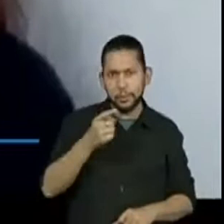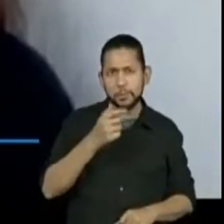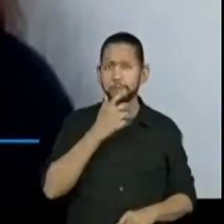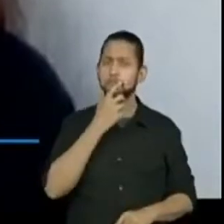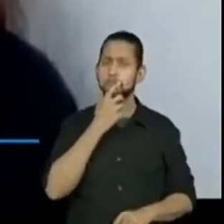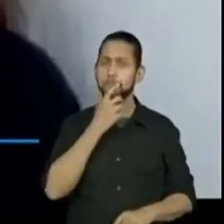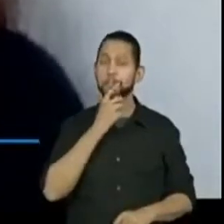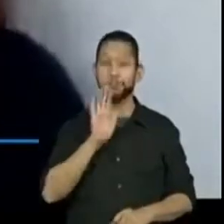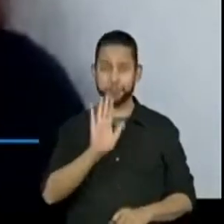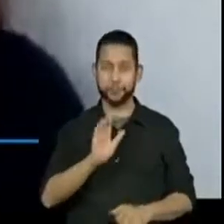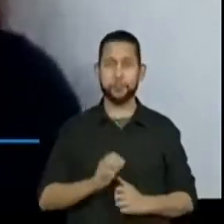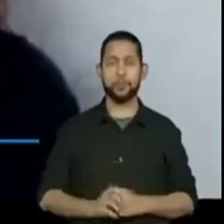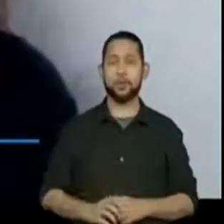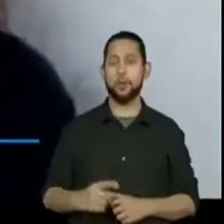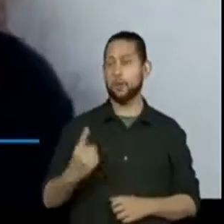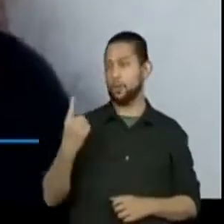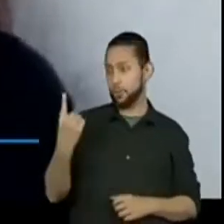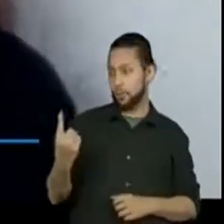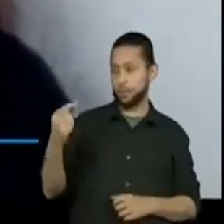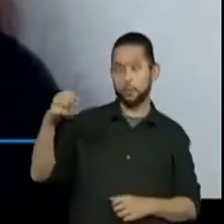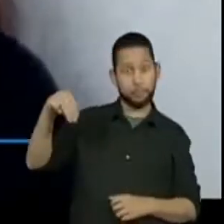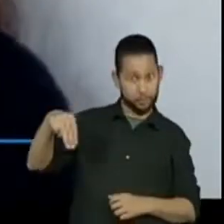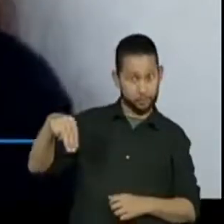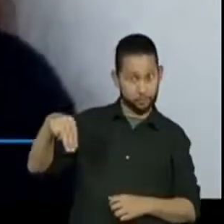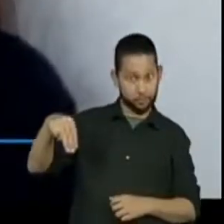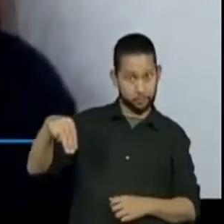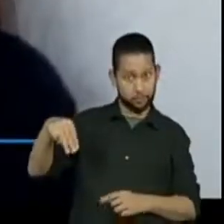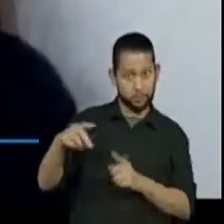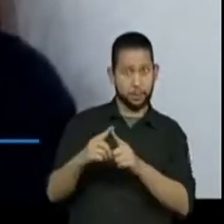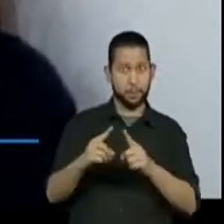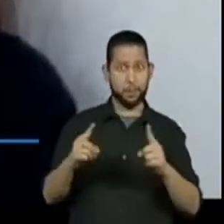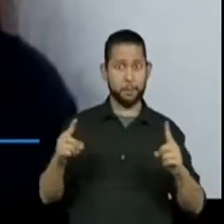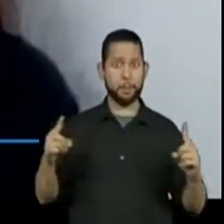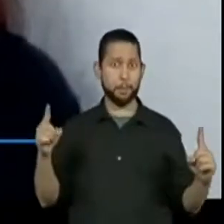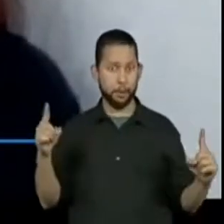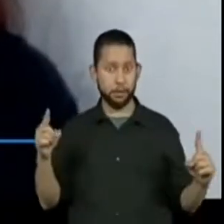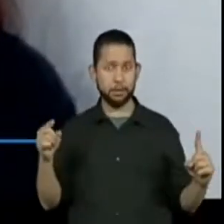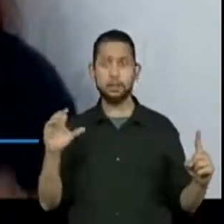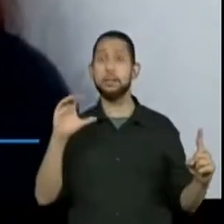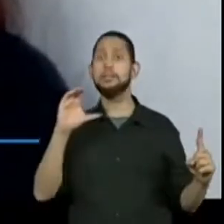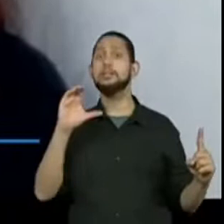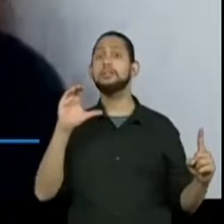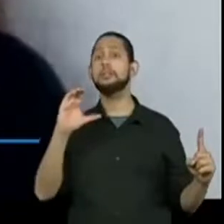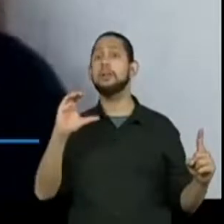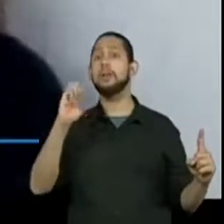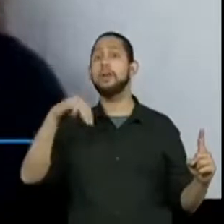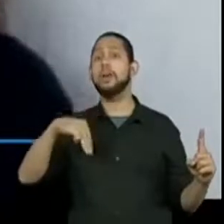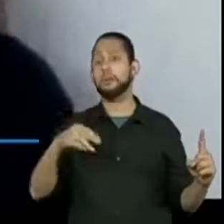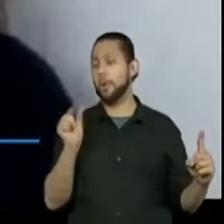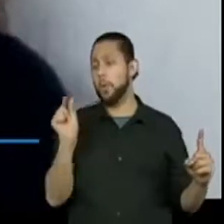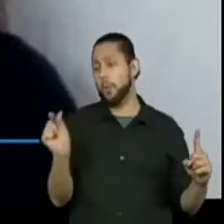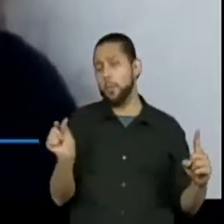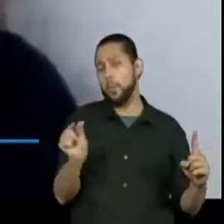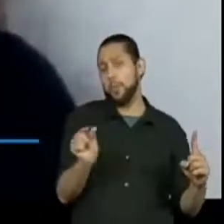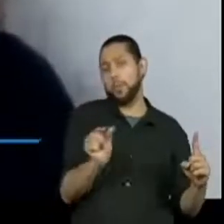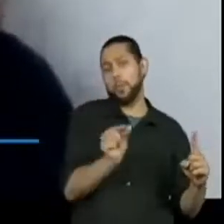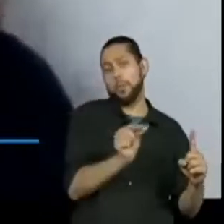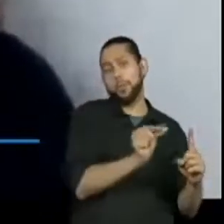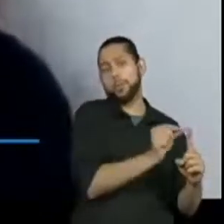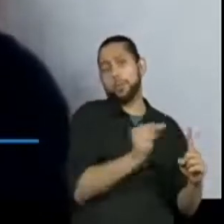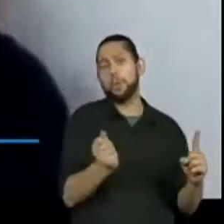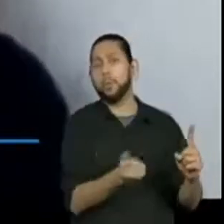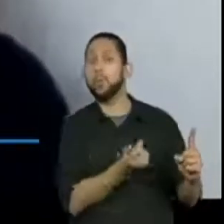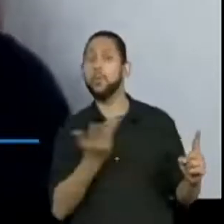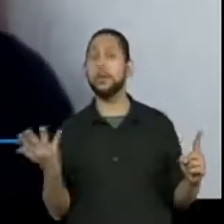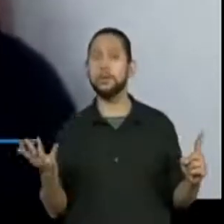professora. Quantos centímetros tem em 1 metro? Deixa eu ver se vocês já sabem. Acho que